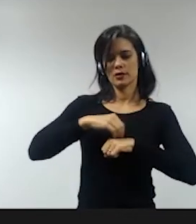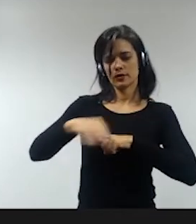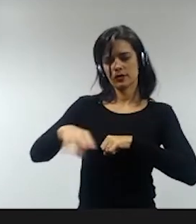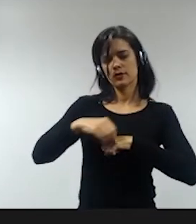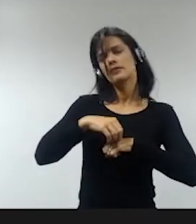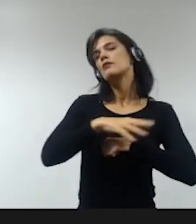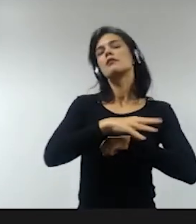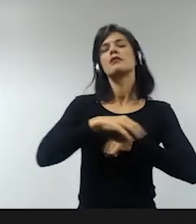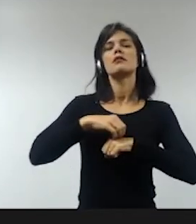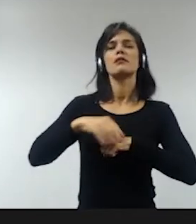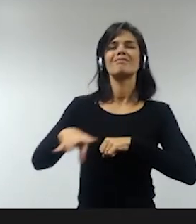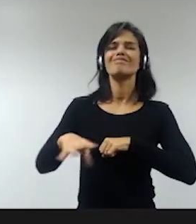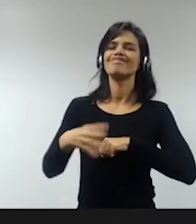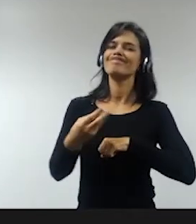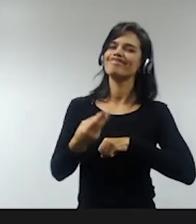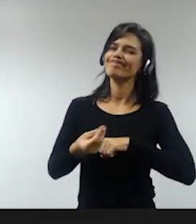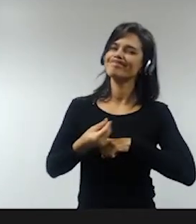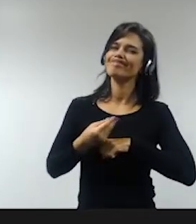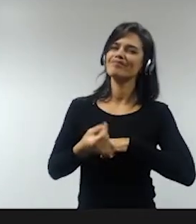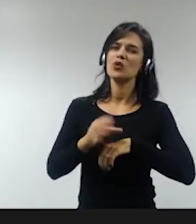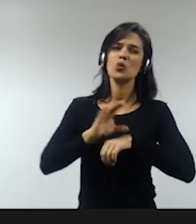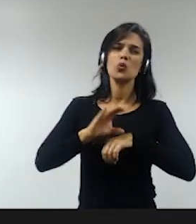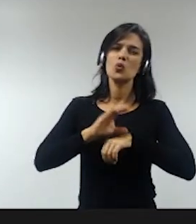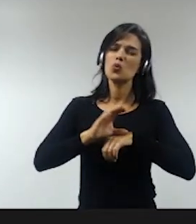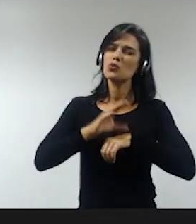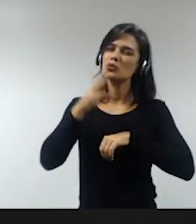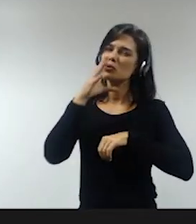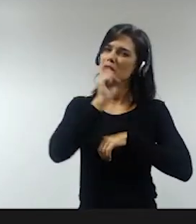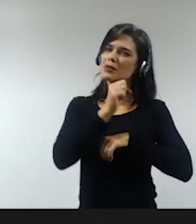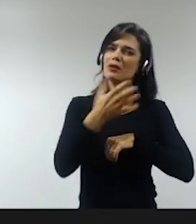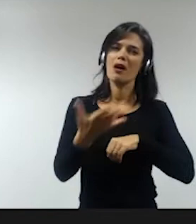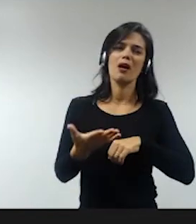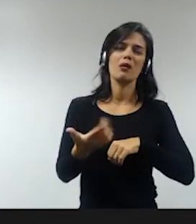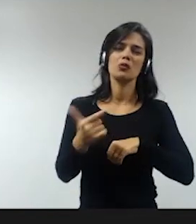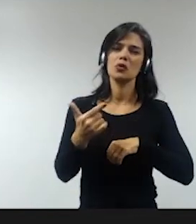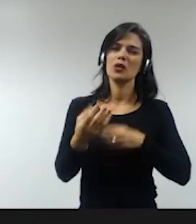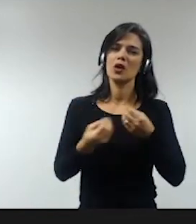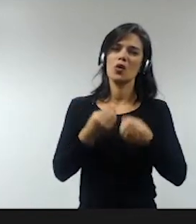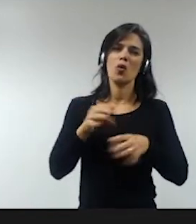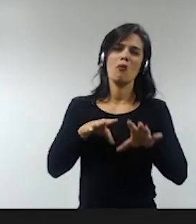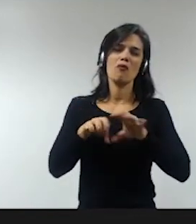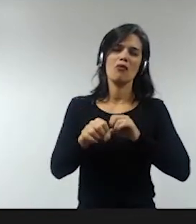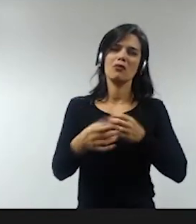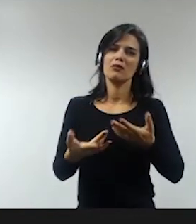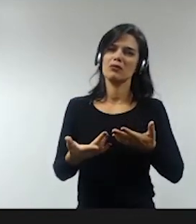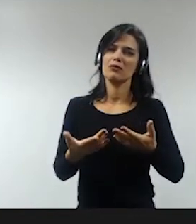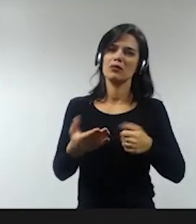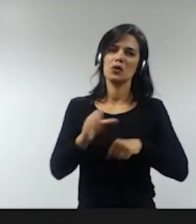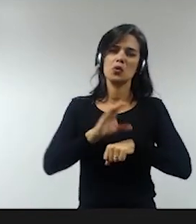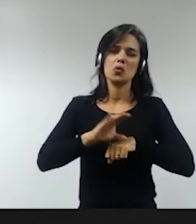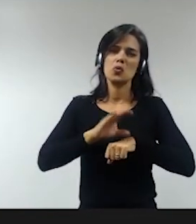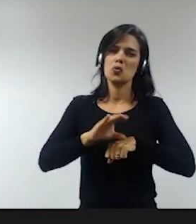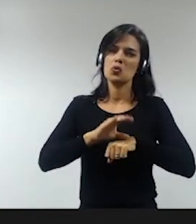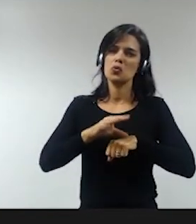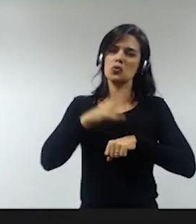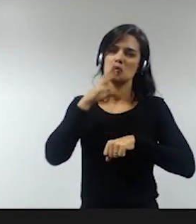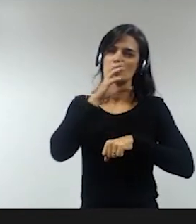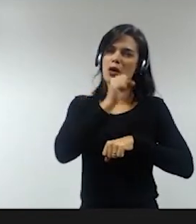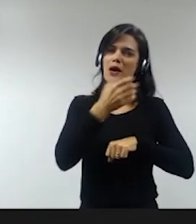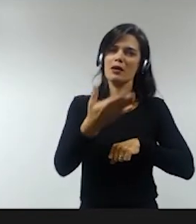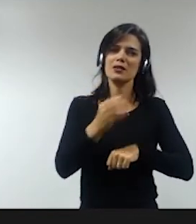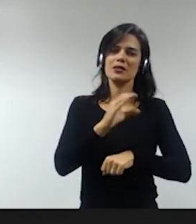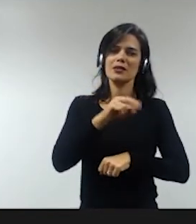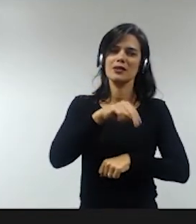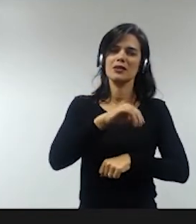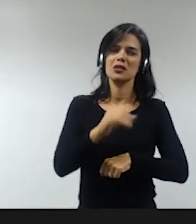desejar. Num curso rápido não se forma um mediador, né? Num curso rápido de certificação, seja do